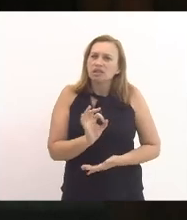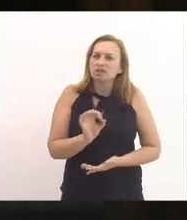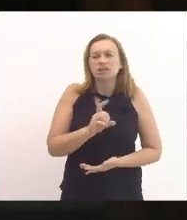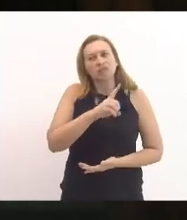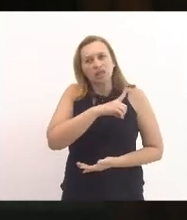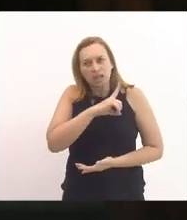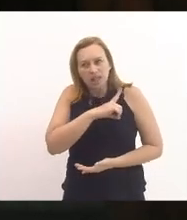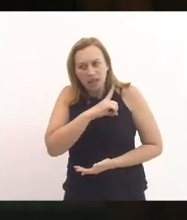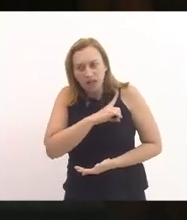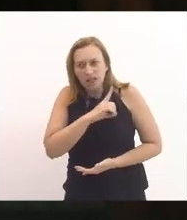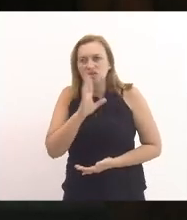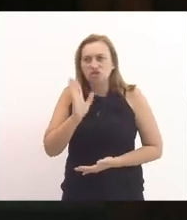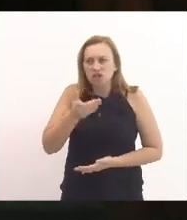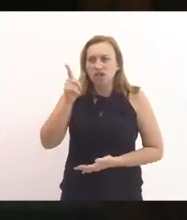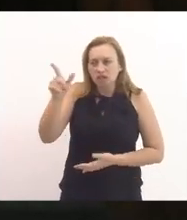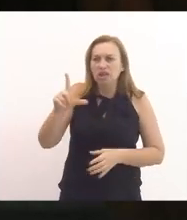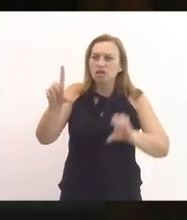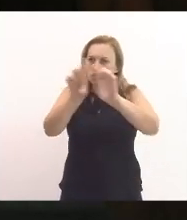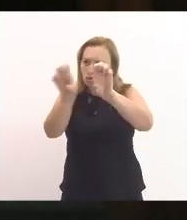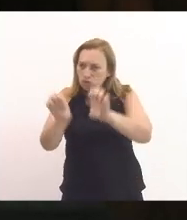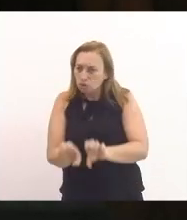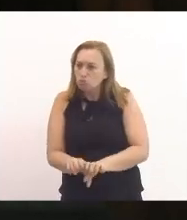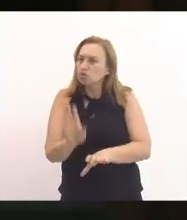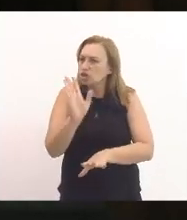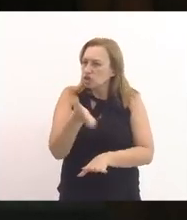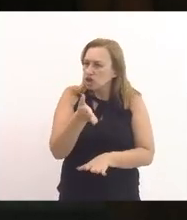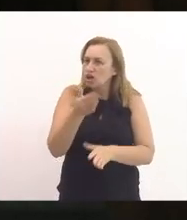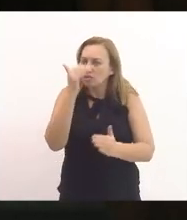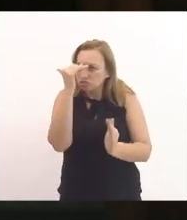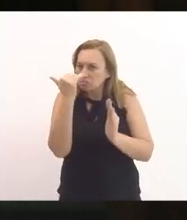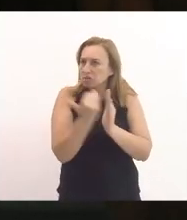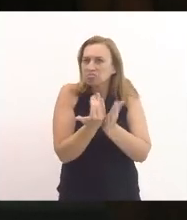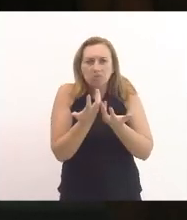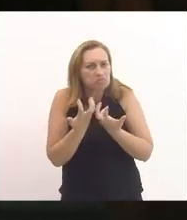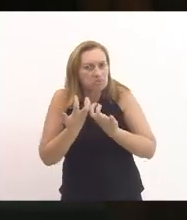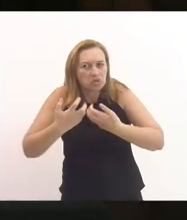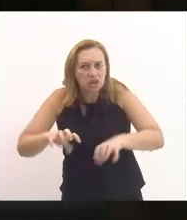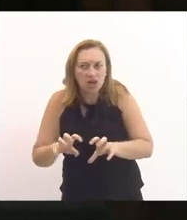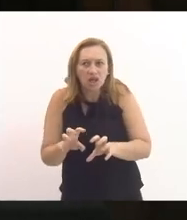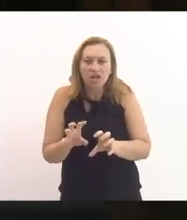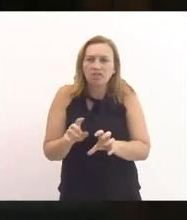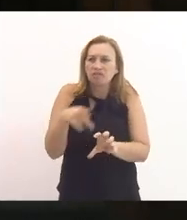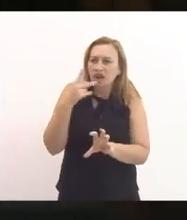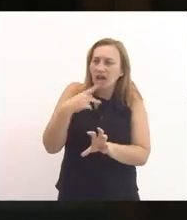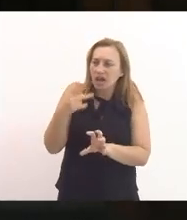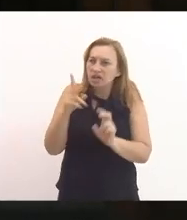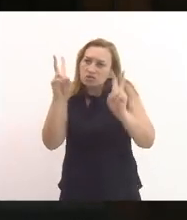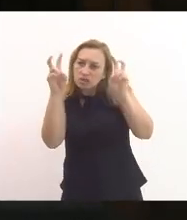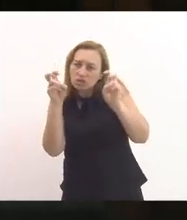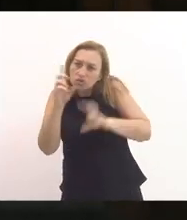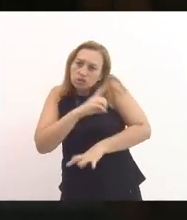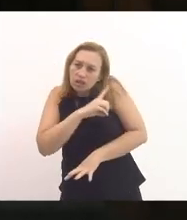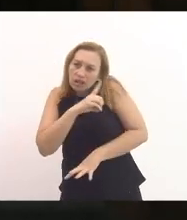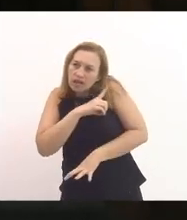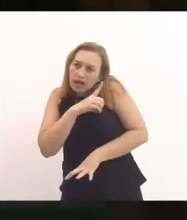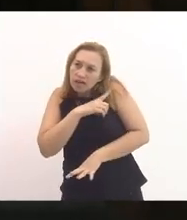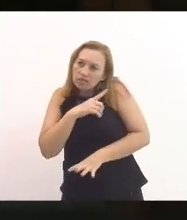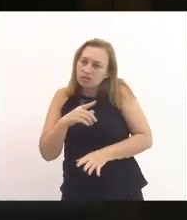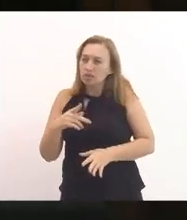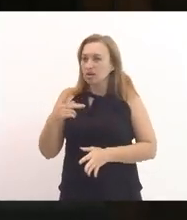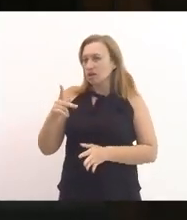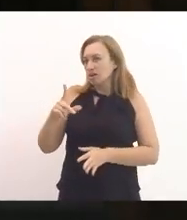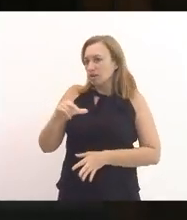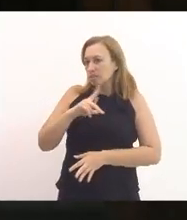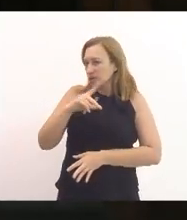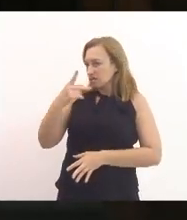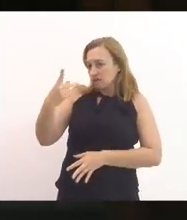delegados Delegados tem lá sua estrutura já consolidada a gente não quer tratar disso da dos Delegados tratam eles eles